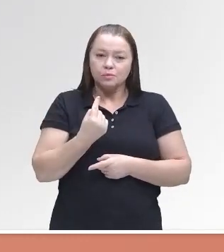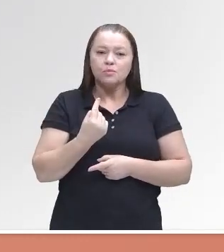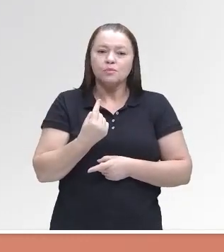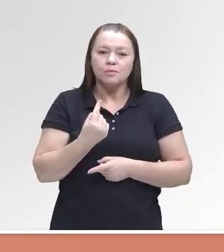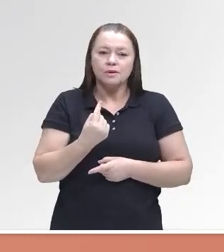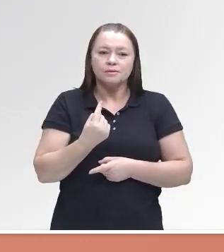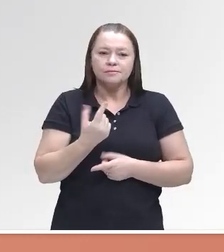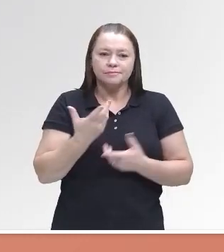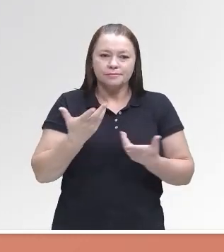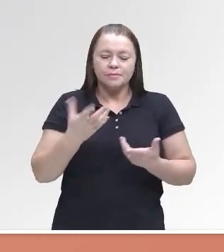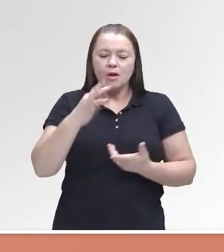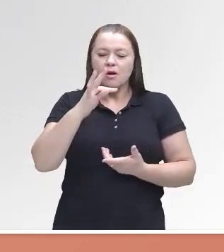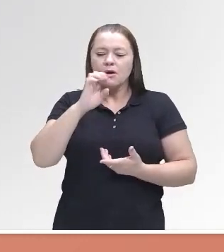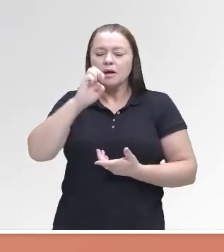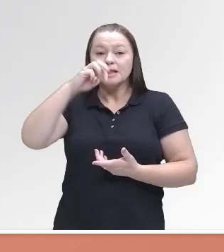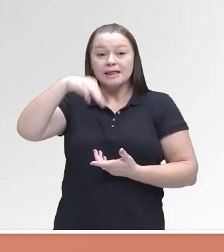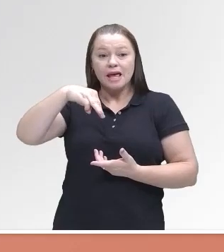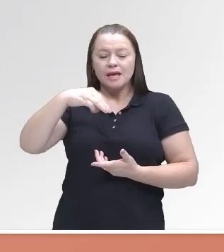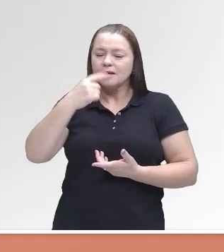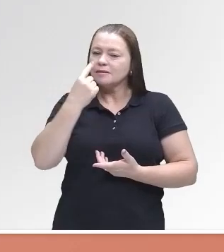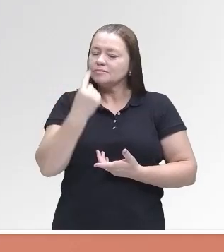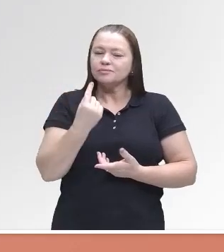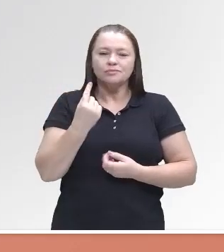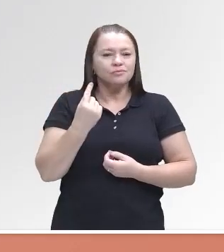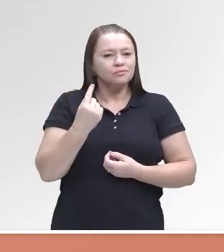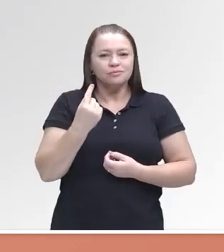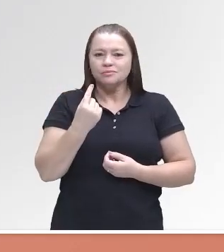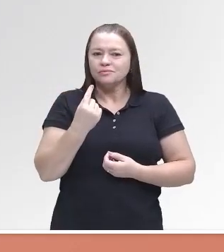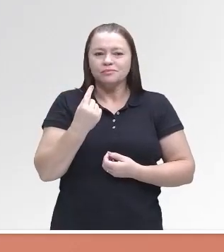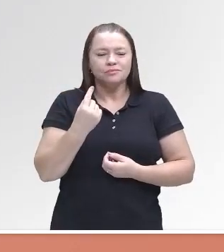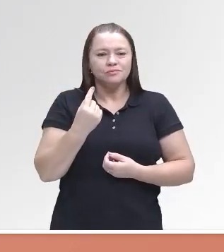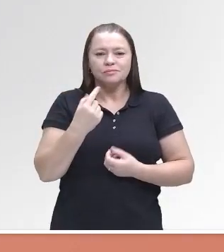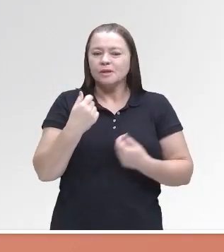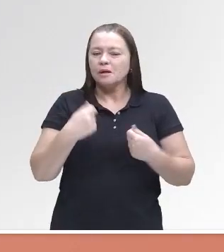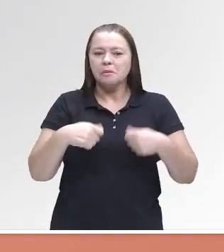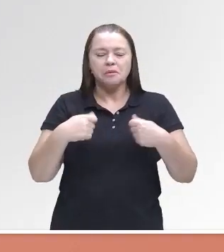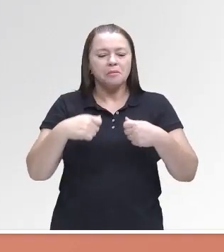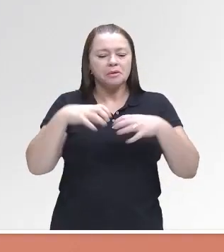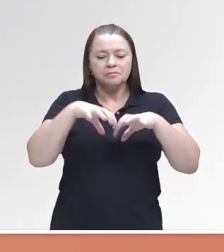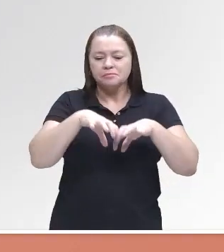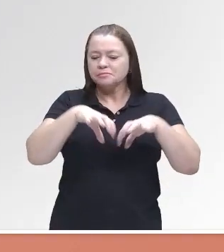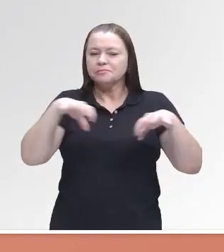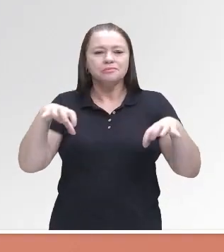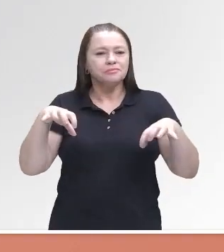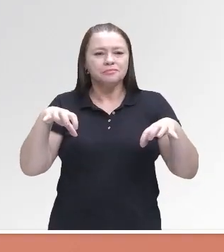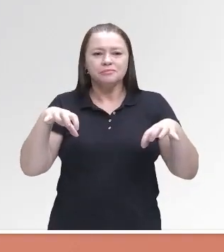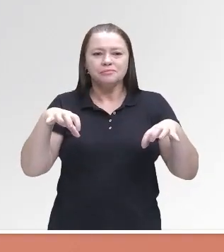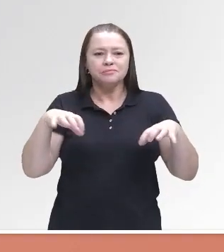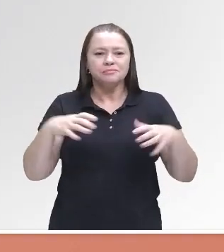Tem. Tem. Apenas uma vez. Logo, a separação da palavra tem é como?